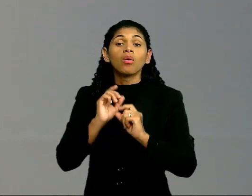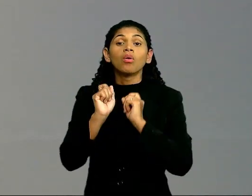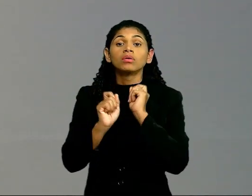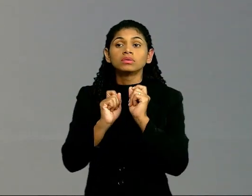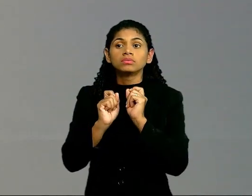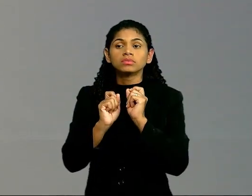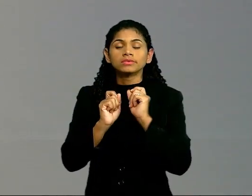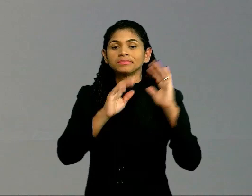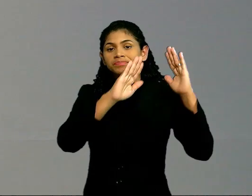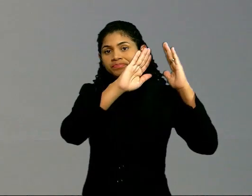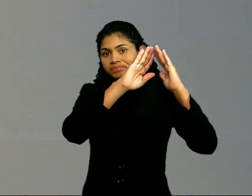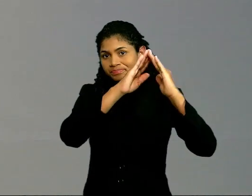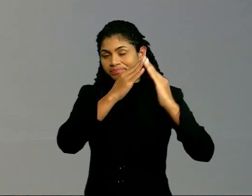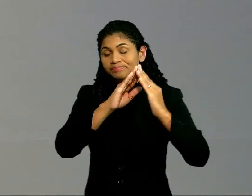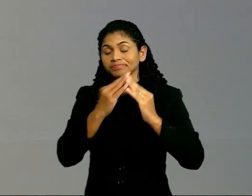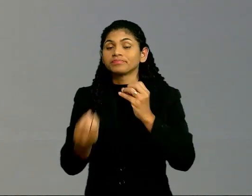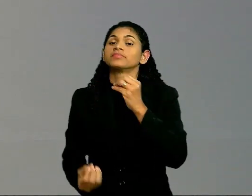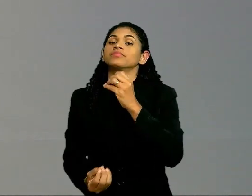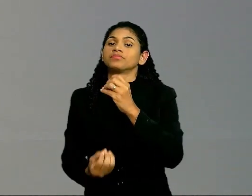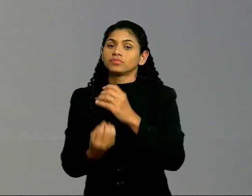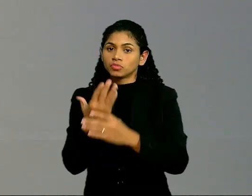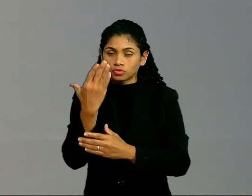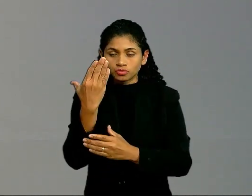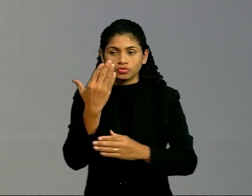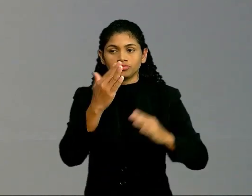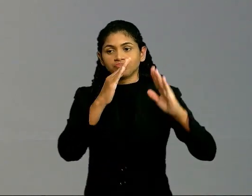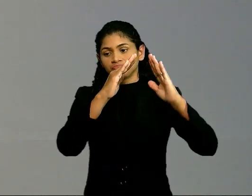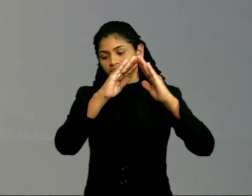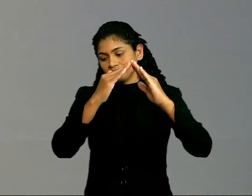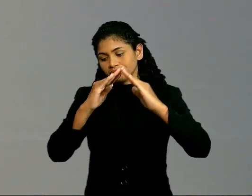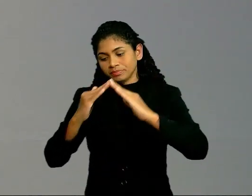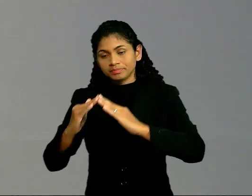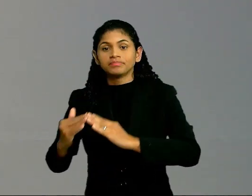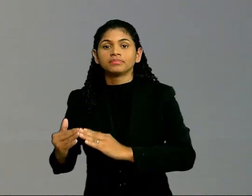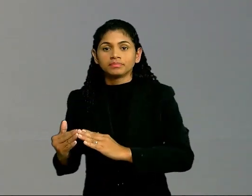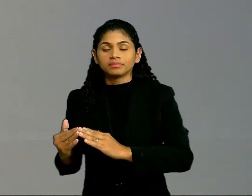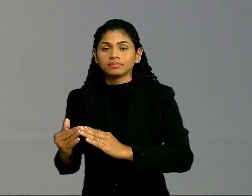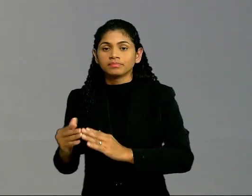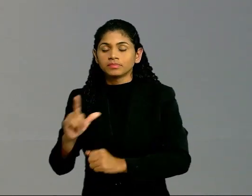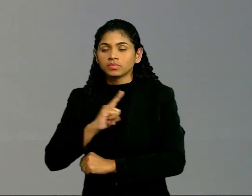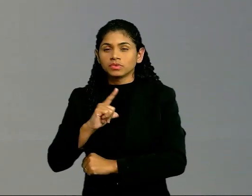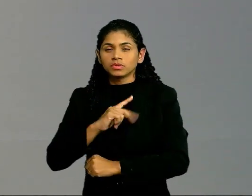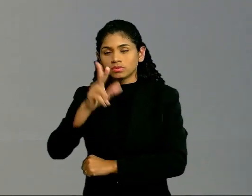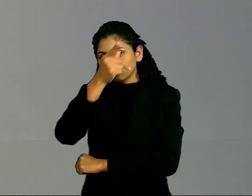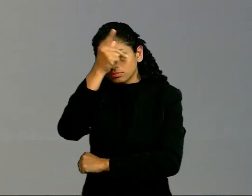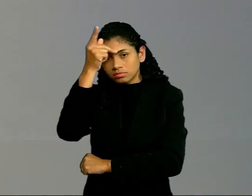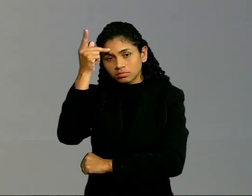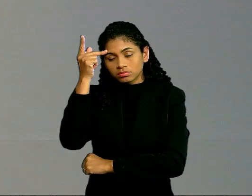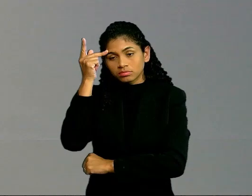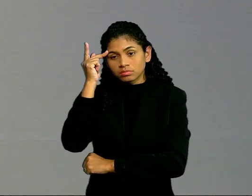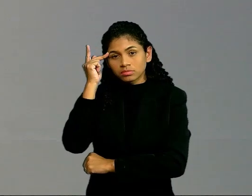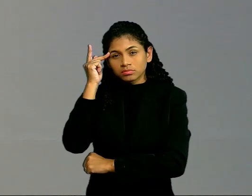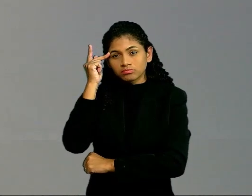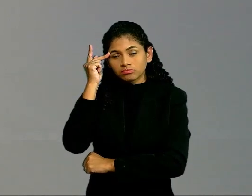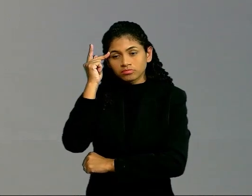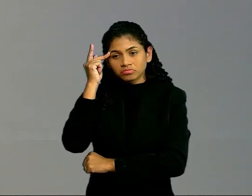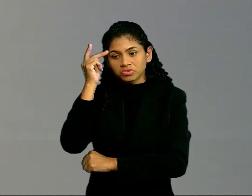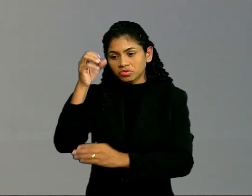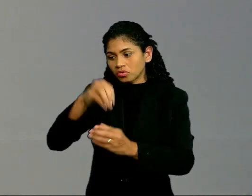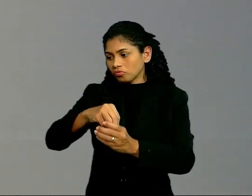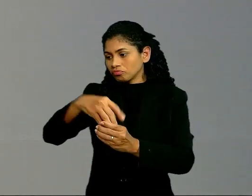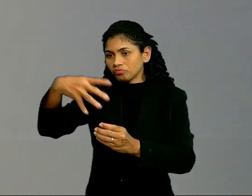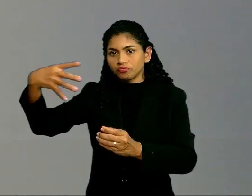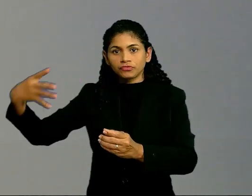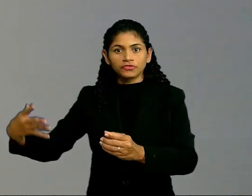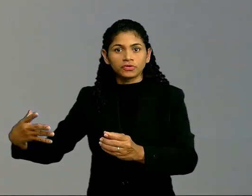as favelas, não é? E aí a gente tem essa questão de indivíduos ou pessoas que estão à margem da